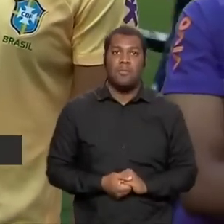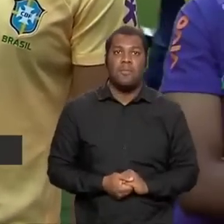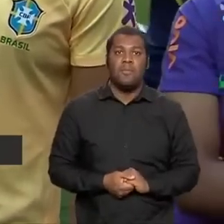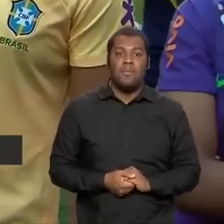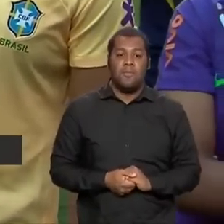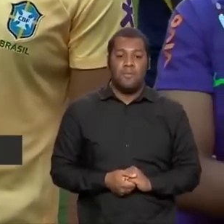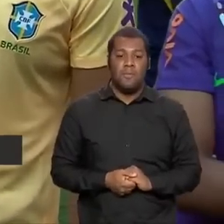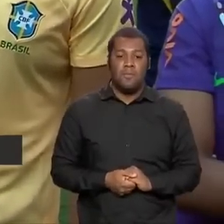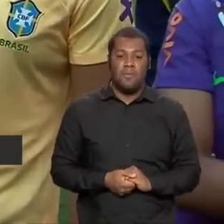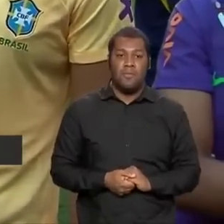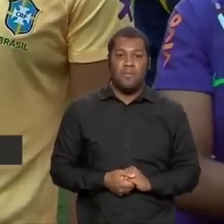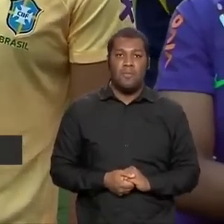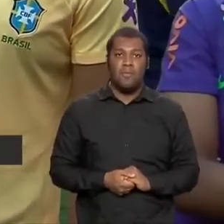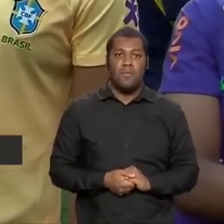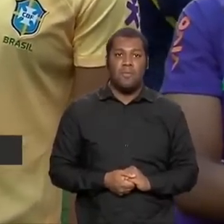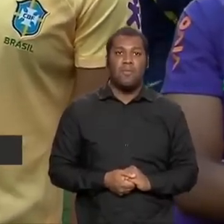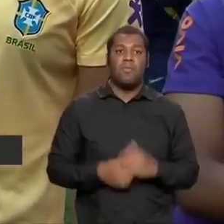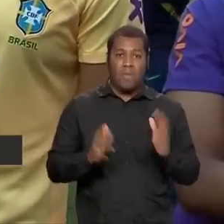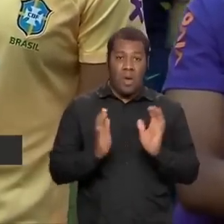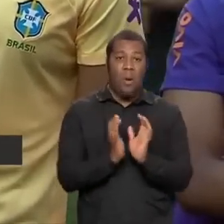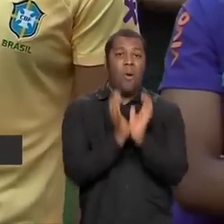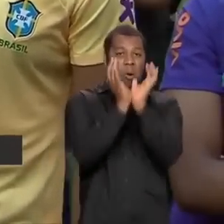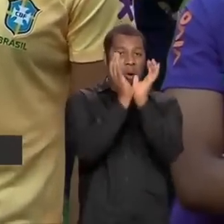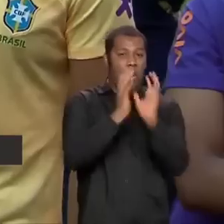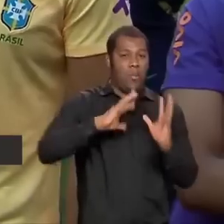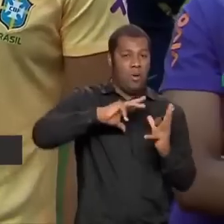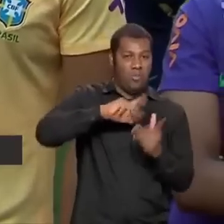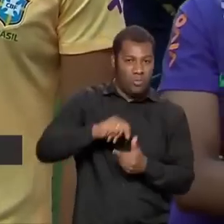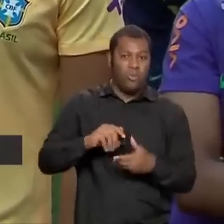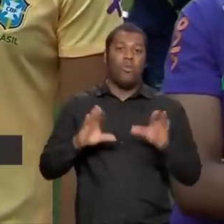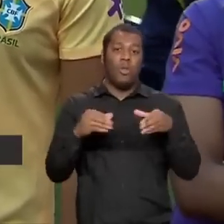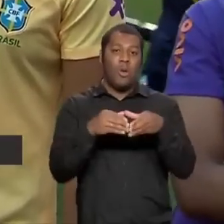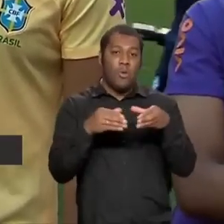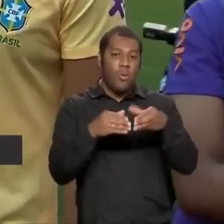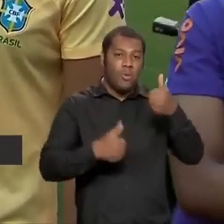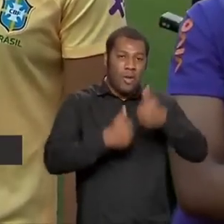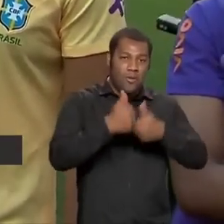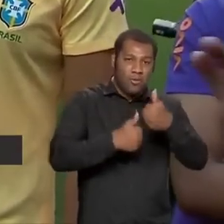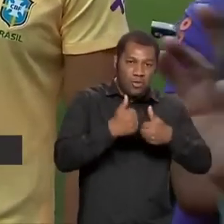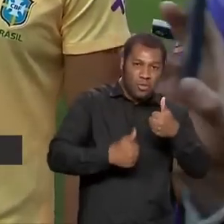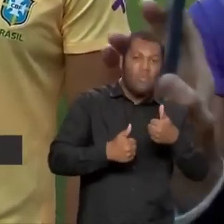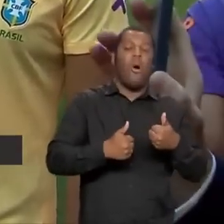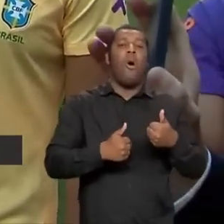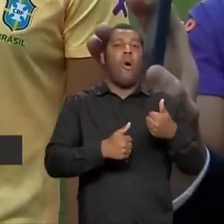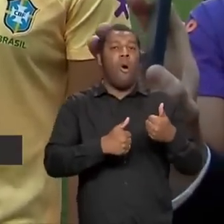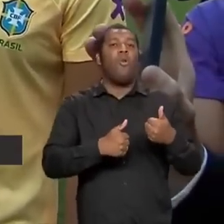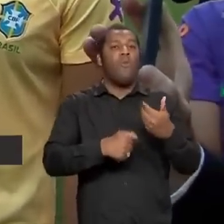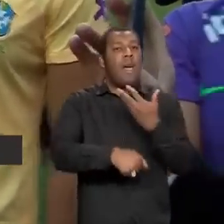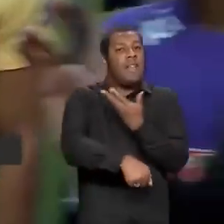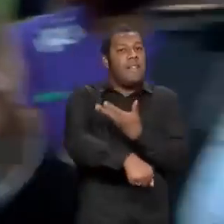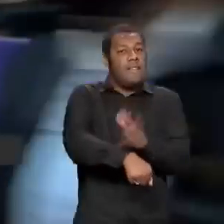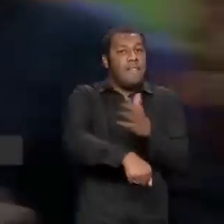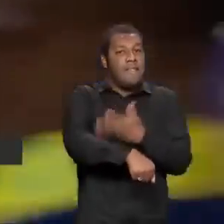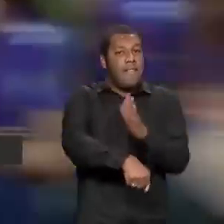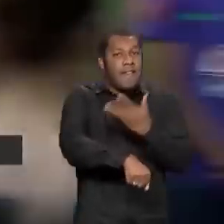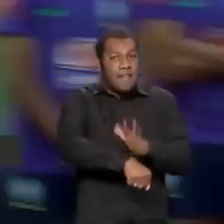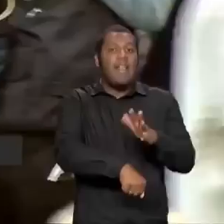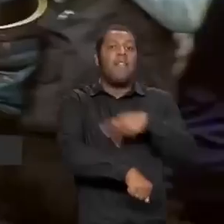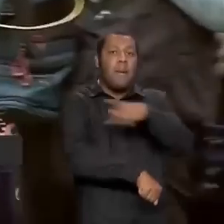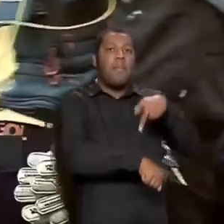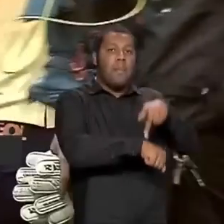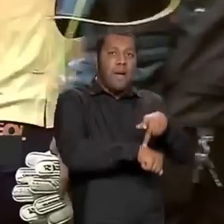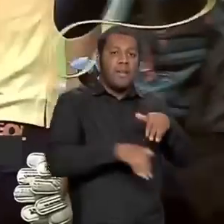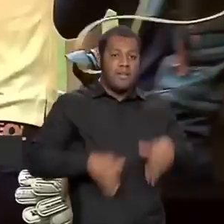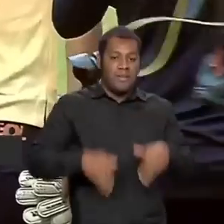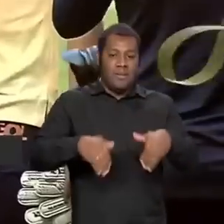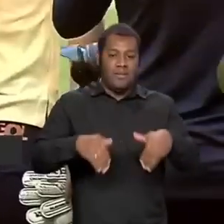Durante a primeira fase da Copa do Mundo, a seleção brasileira fará todos os 3 jogos na Austrália. A estreia